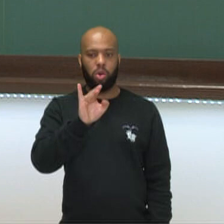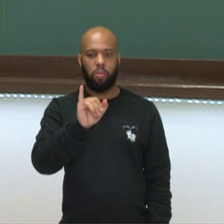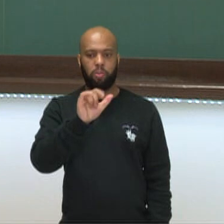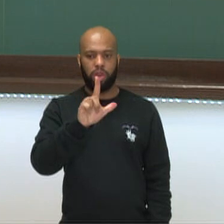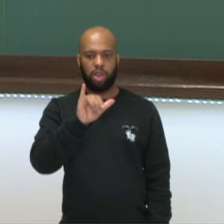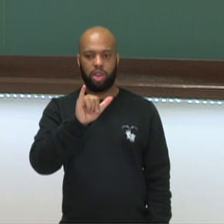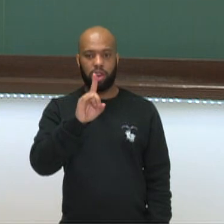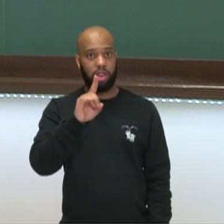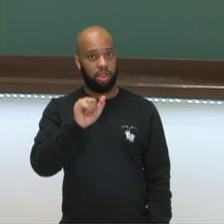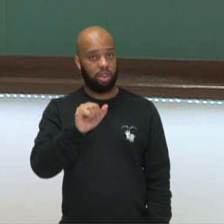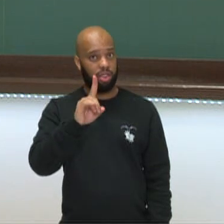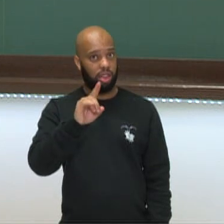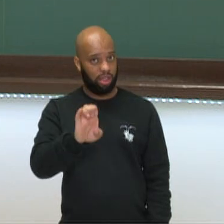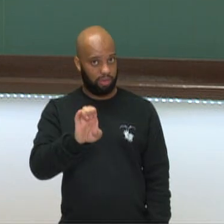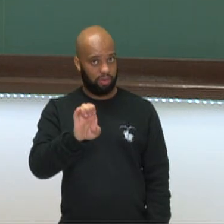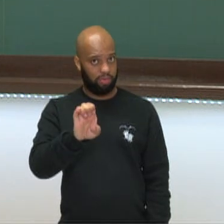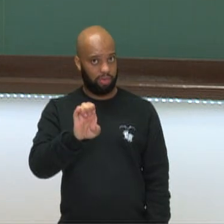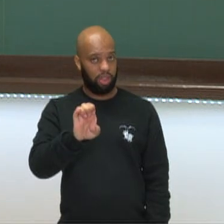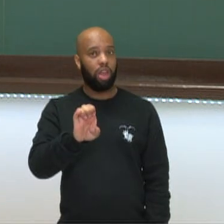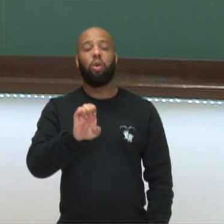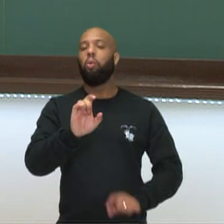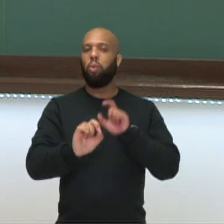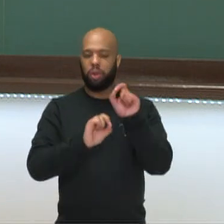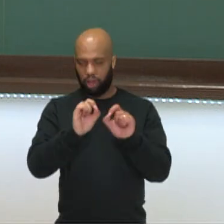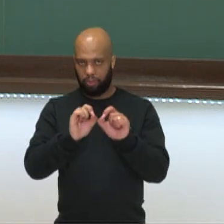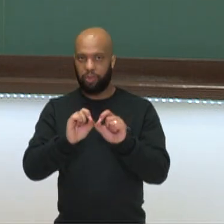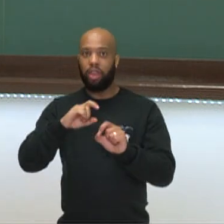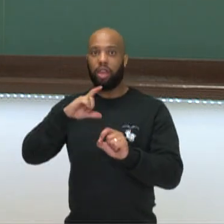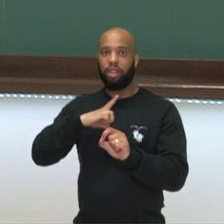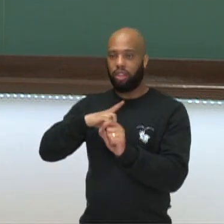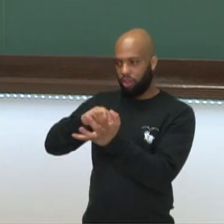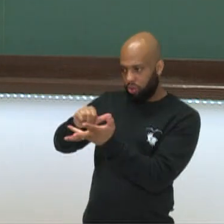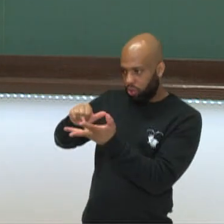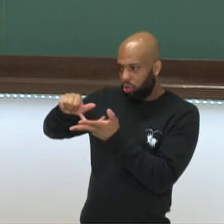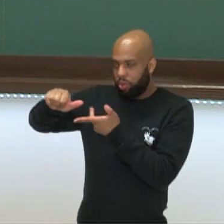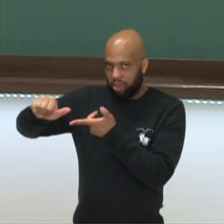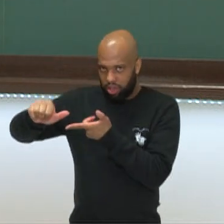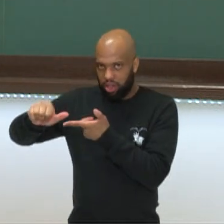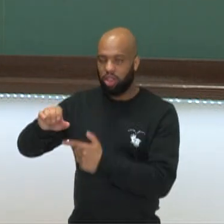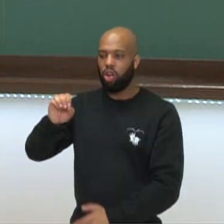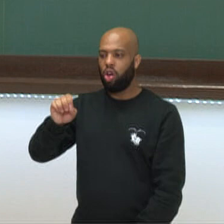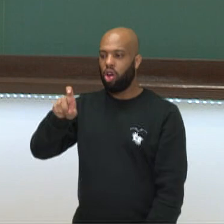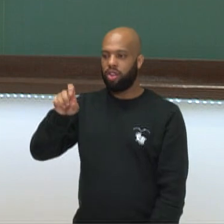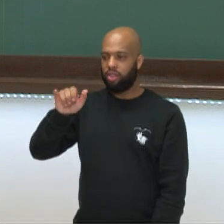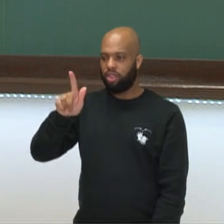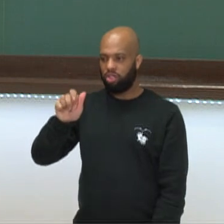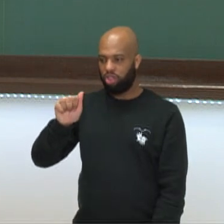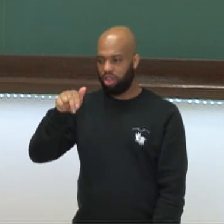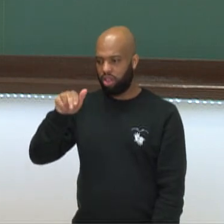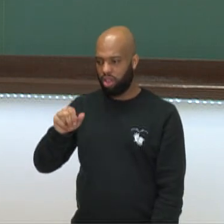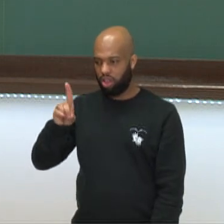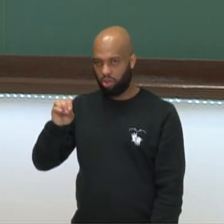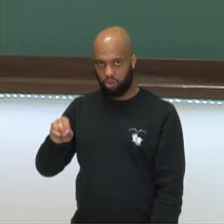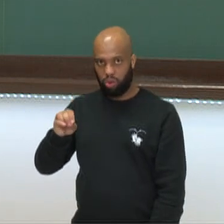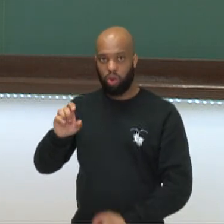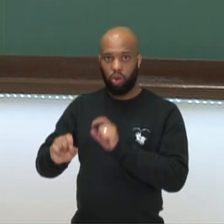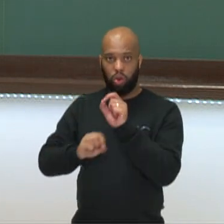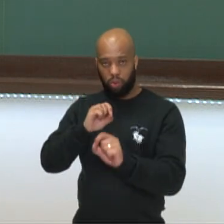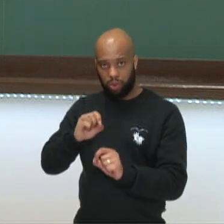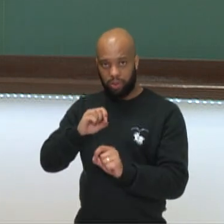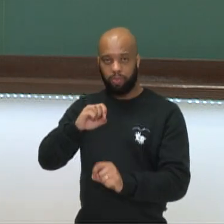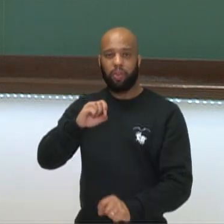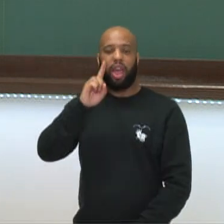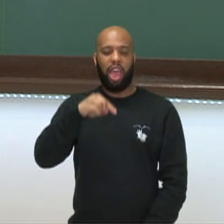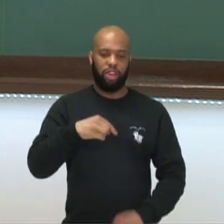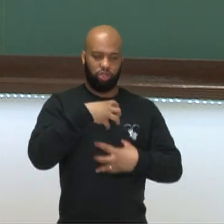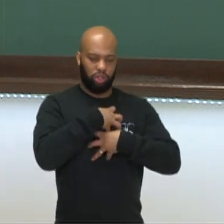as substâncias oxigenadas, os compostos orgânicos oxigenados, eles são polares.